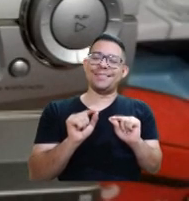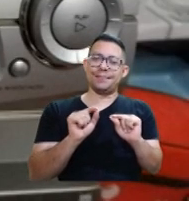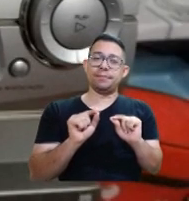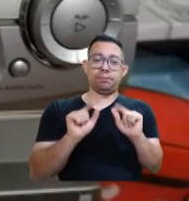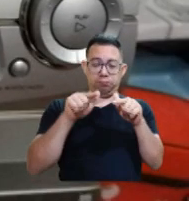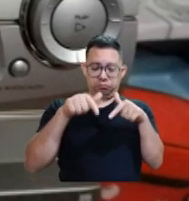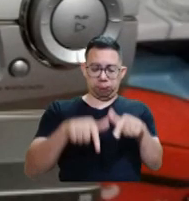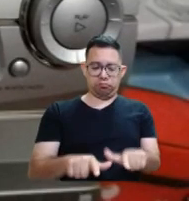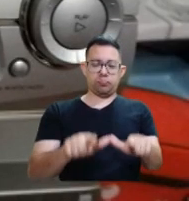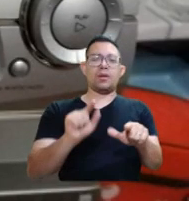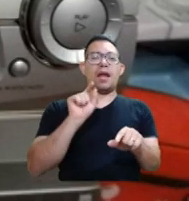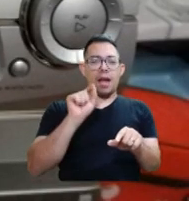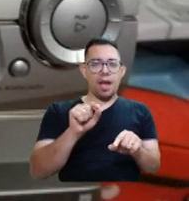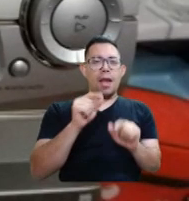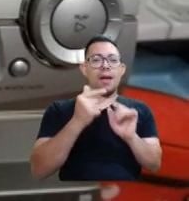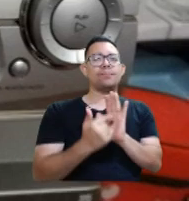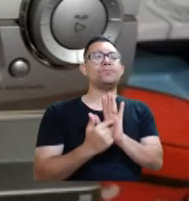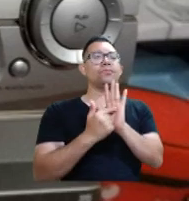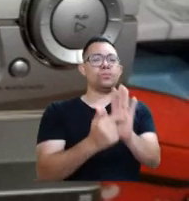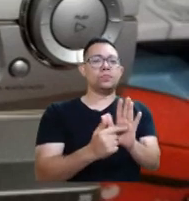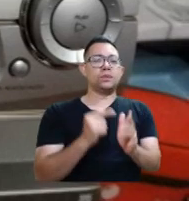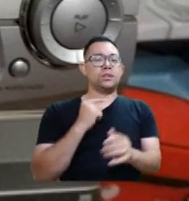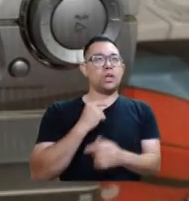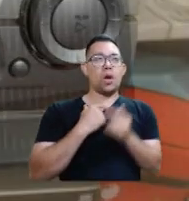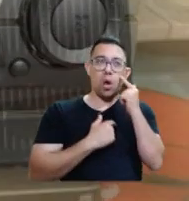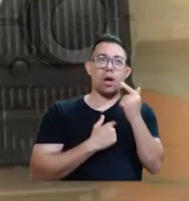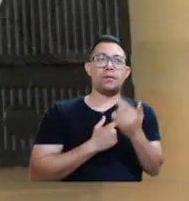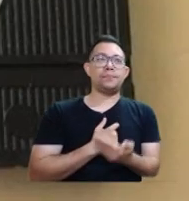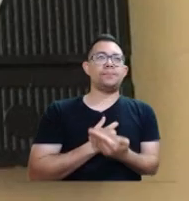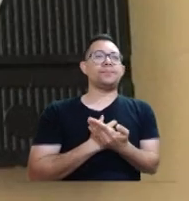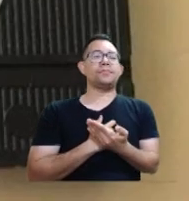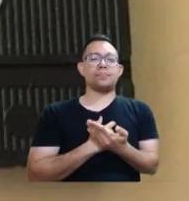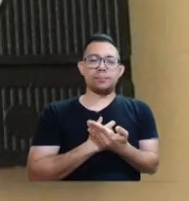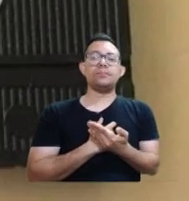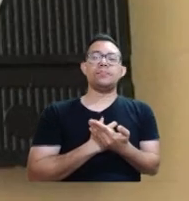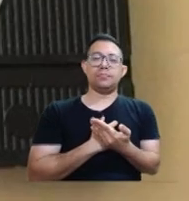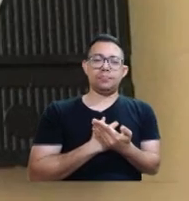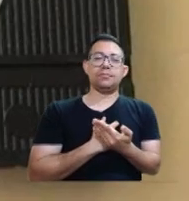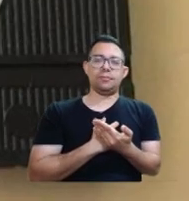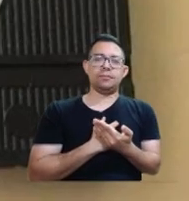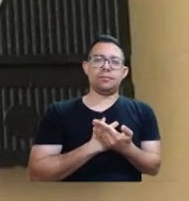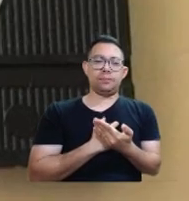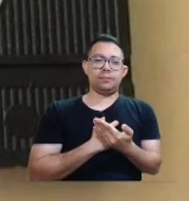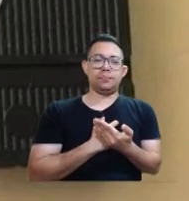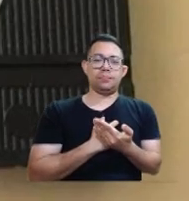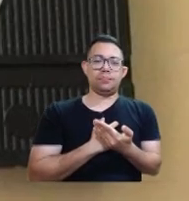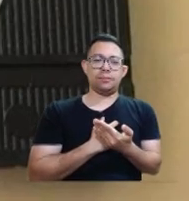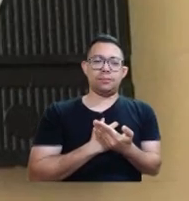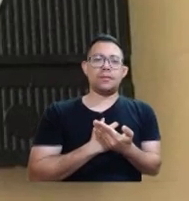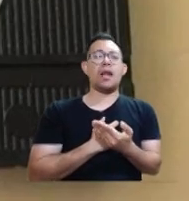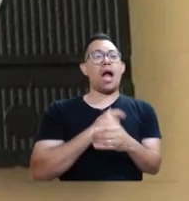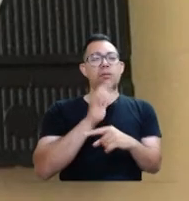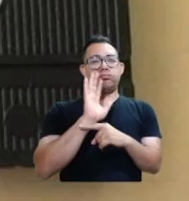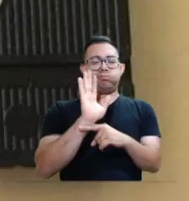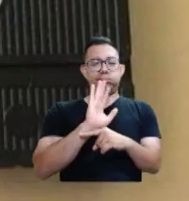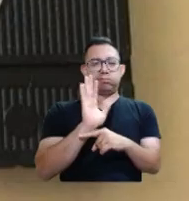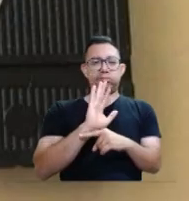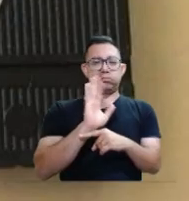Bom, videocassete era um aparelho eletrônico capaz de reproduzir e gravar conteúdos de uma